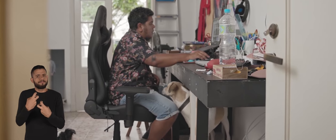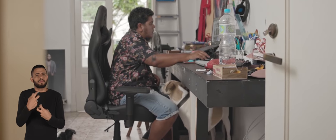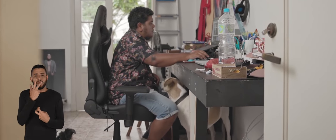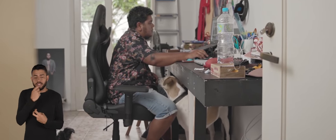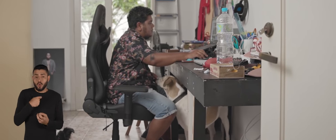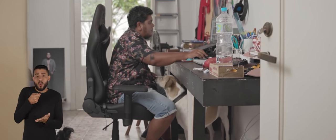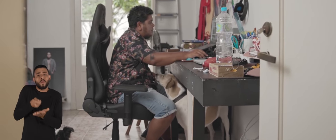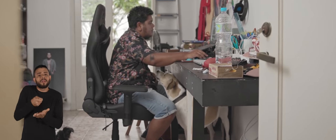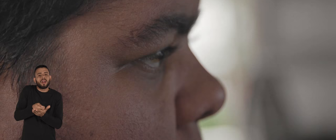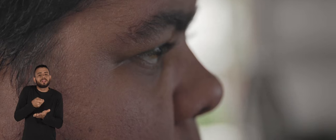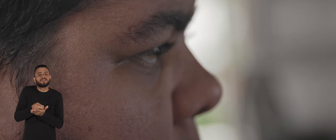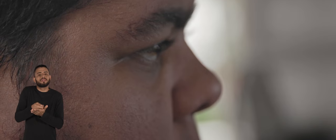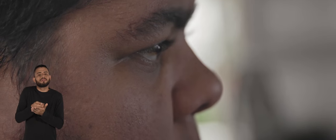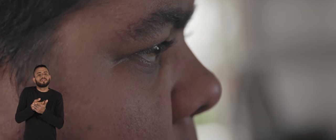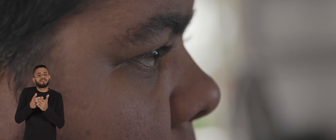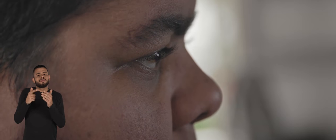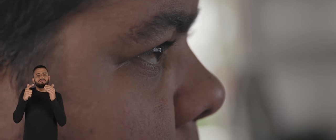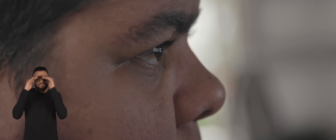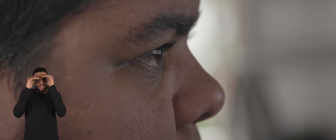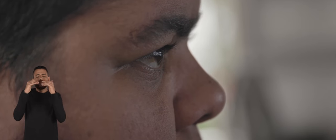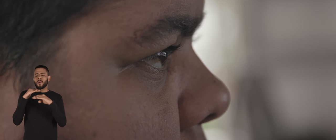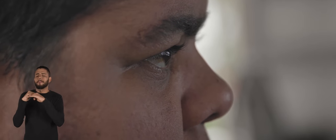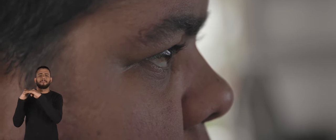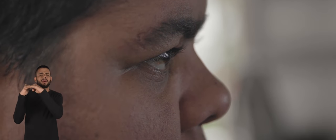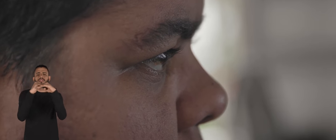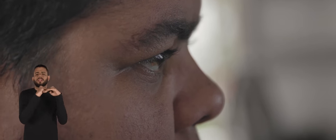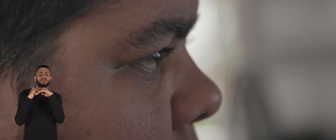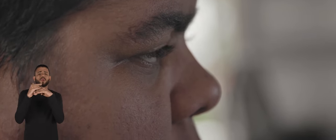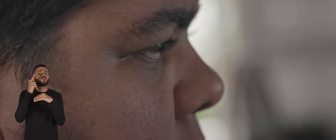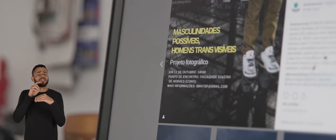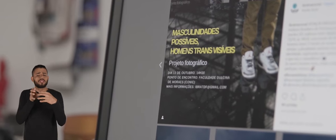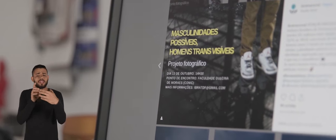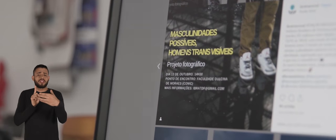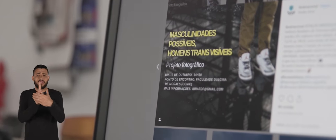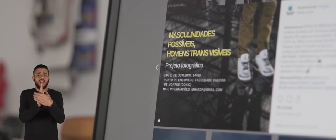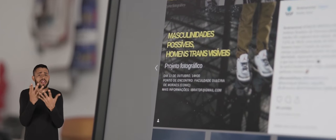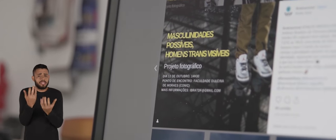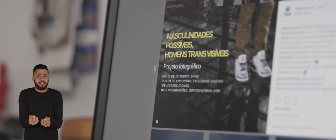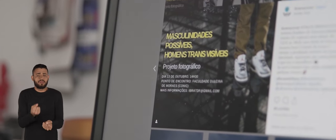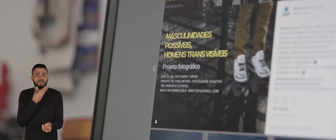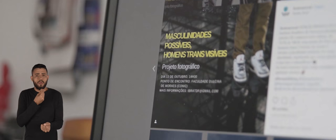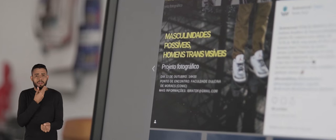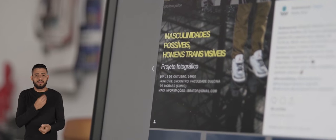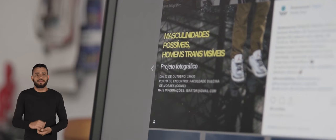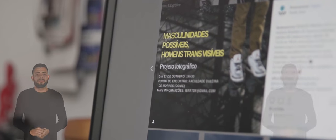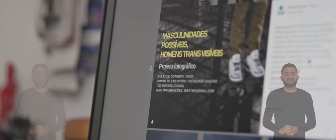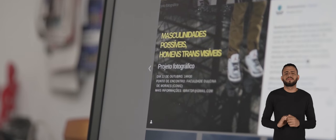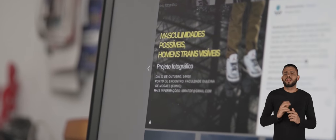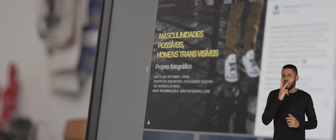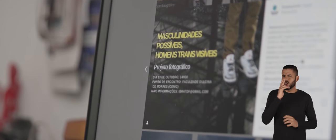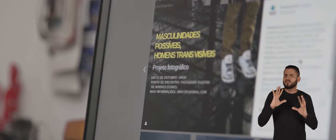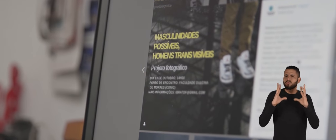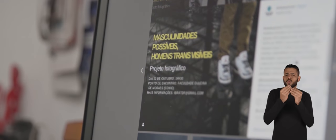obrigado a seguir um padrão para ser aceito como um homem. Pedro Eu